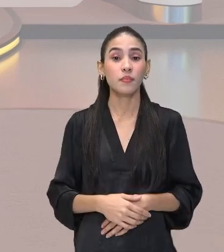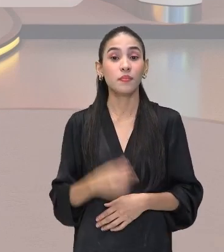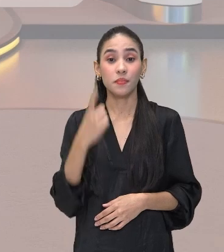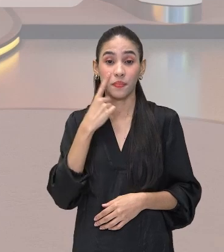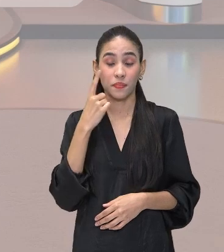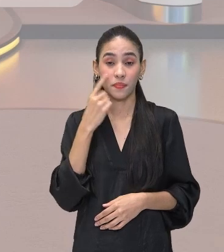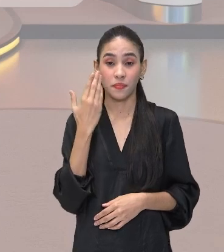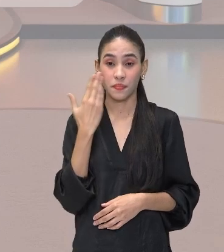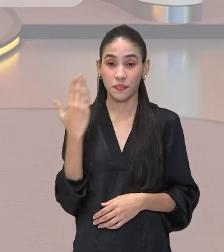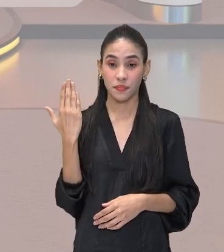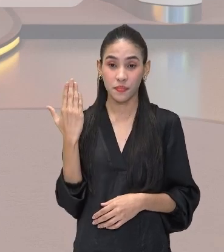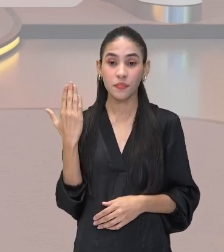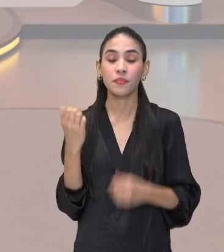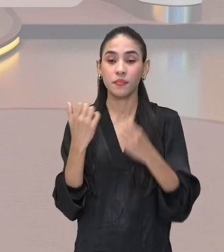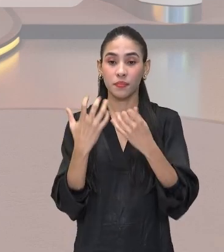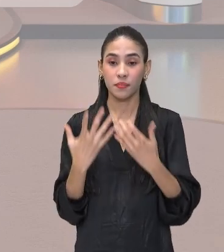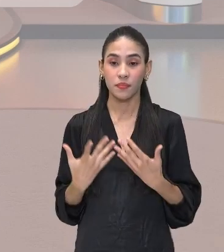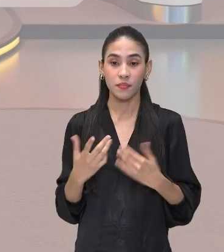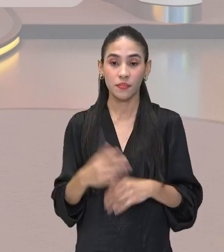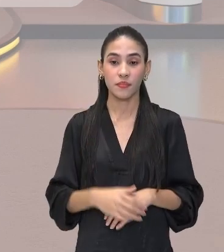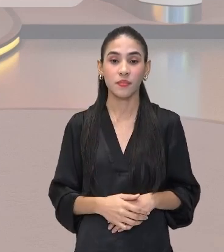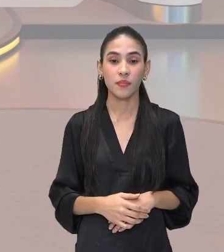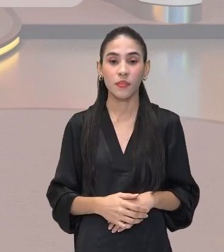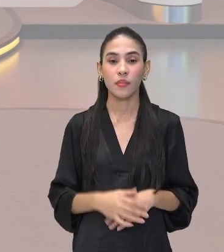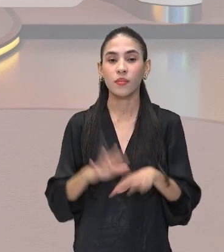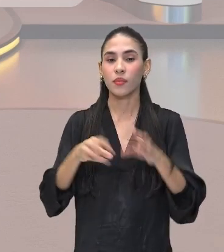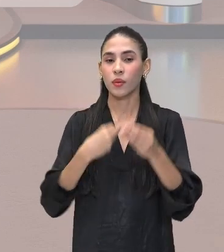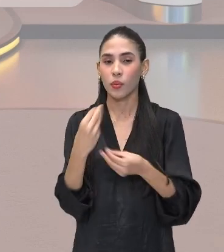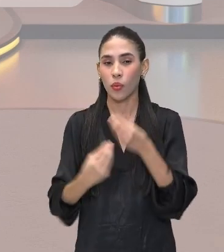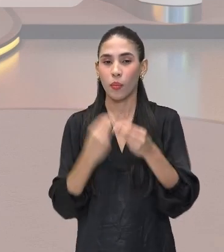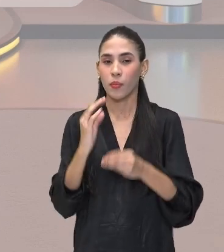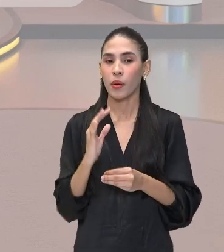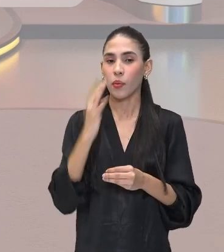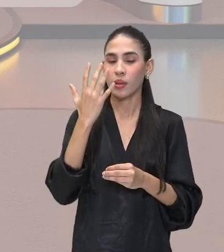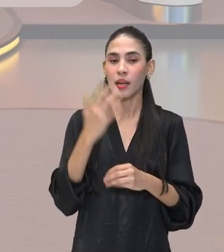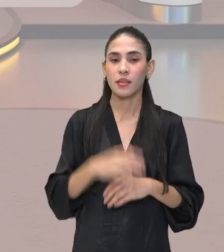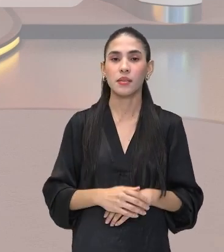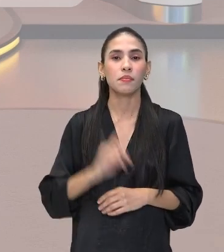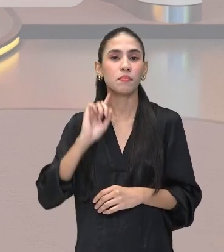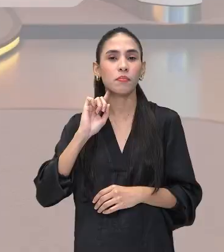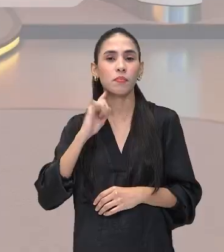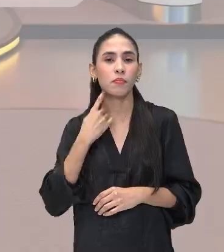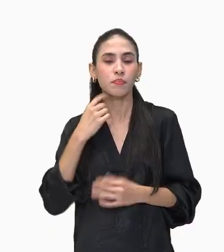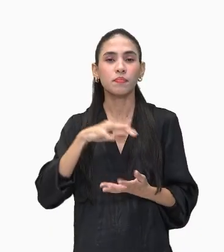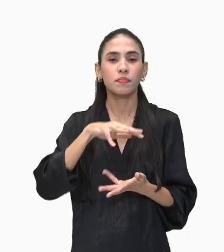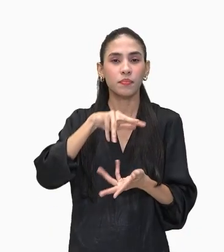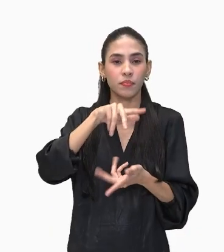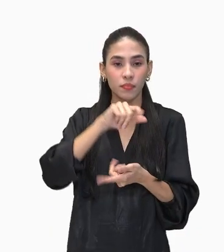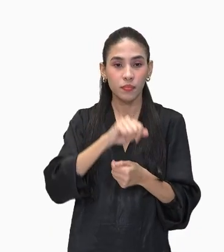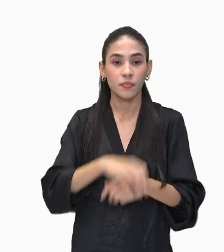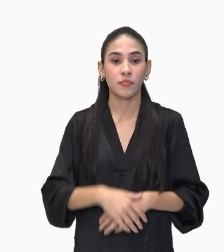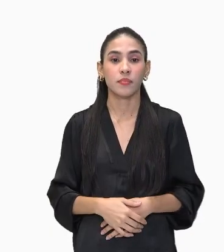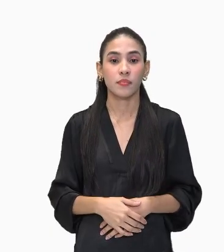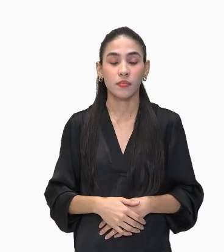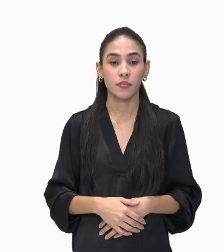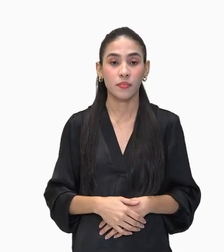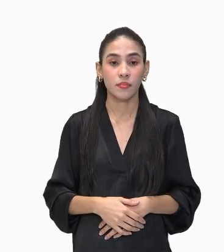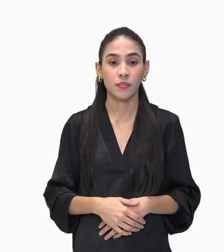olhada aí para falar sobre essa forma de poluição. A poluição atmosférica, né,